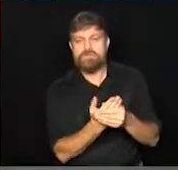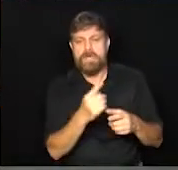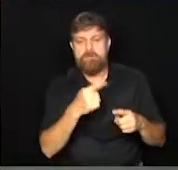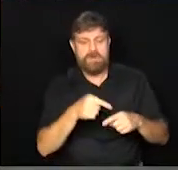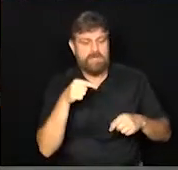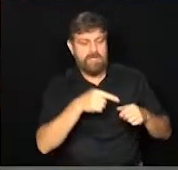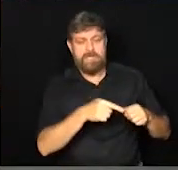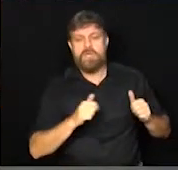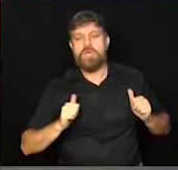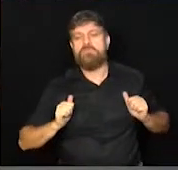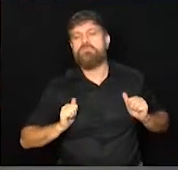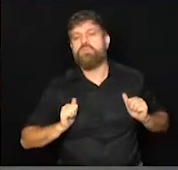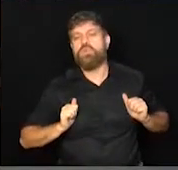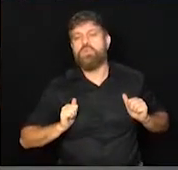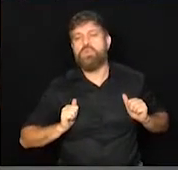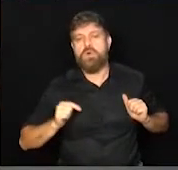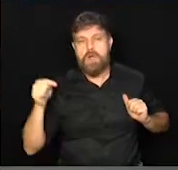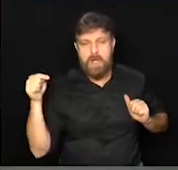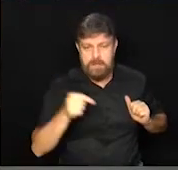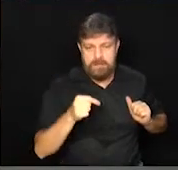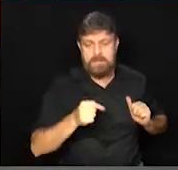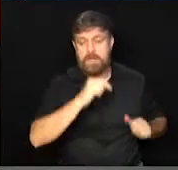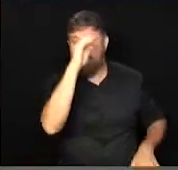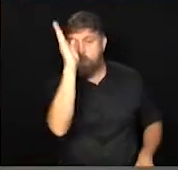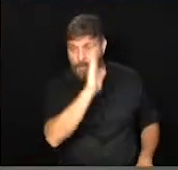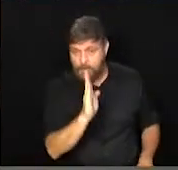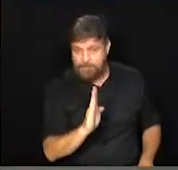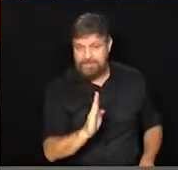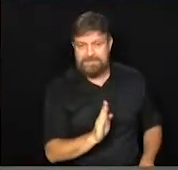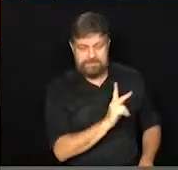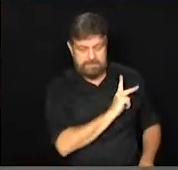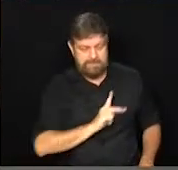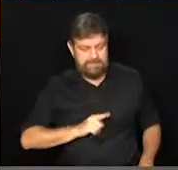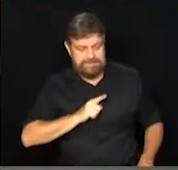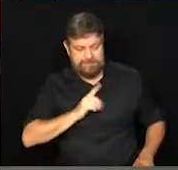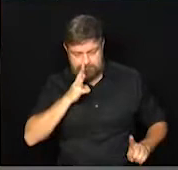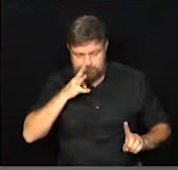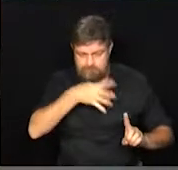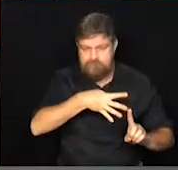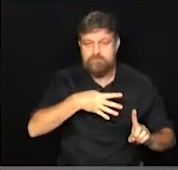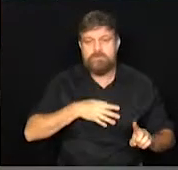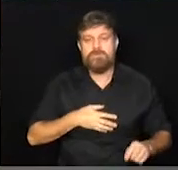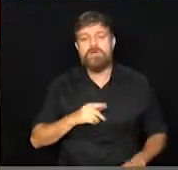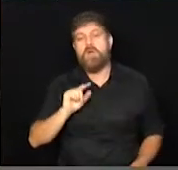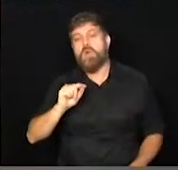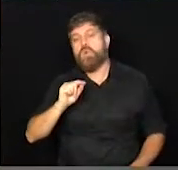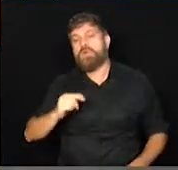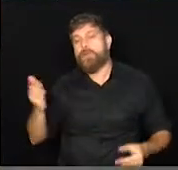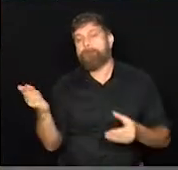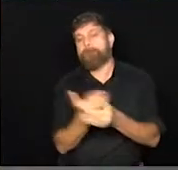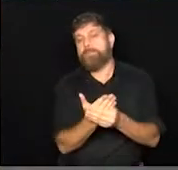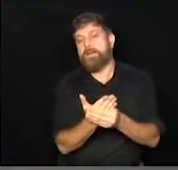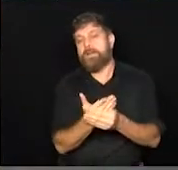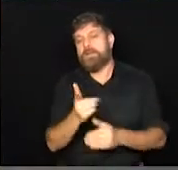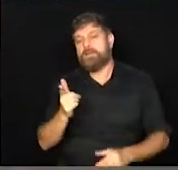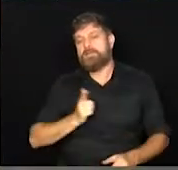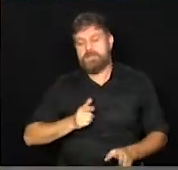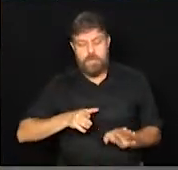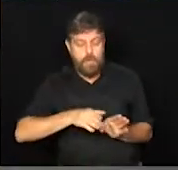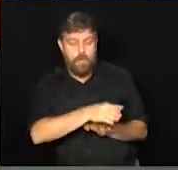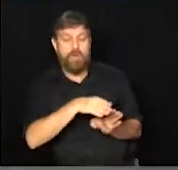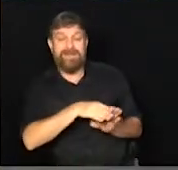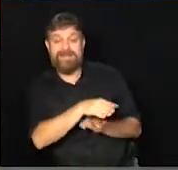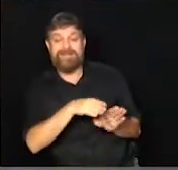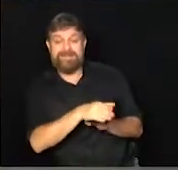negligência. O Estado brasileiro foi, então, condenado, e parte da condenação foi exatamente a orientação de